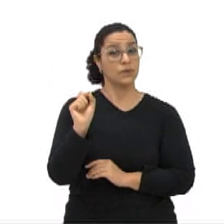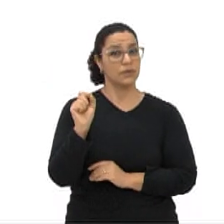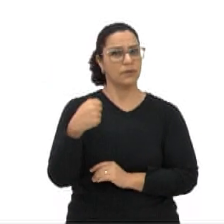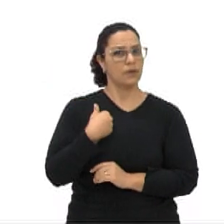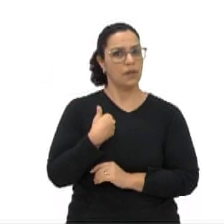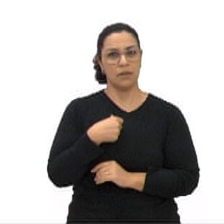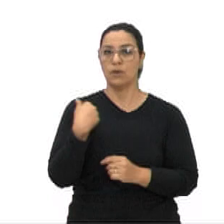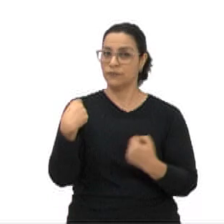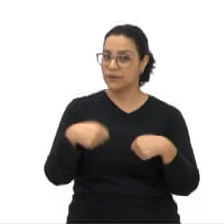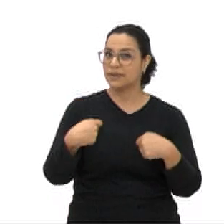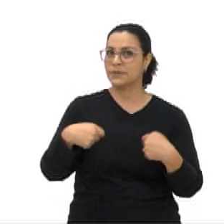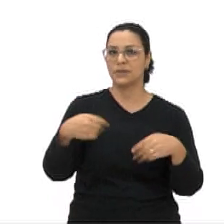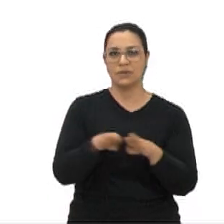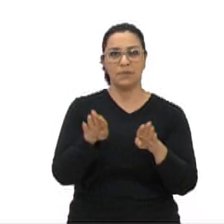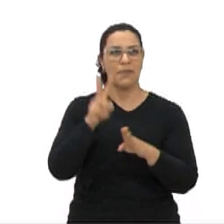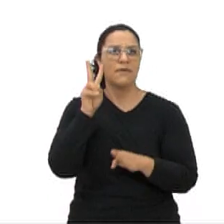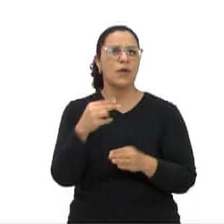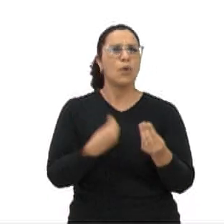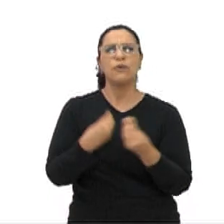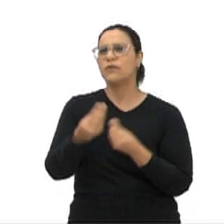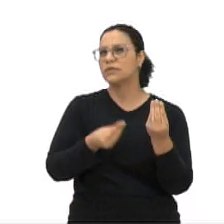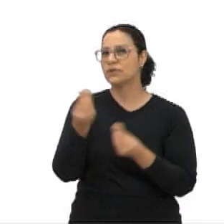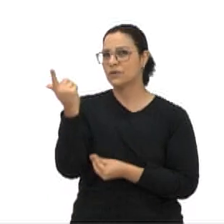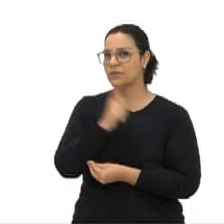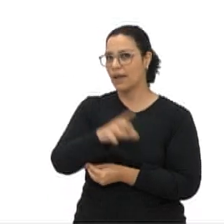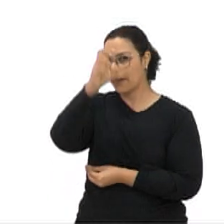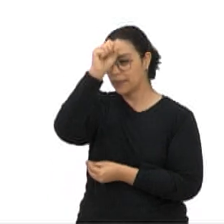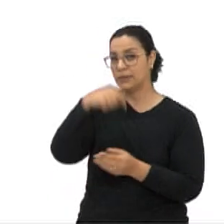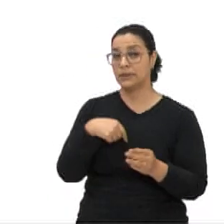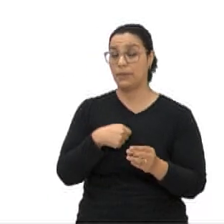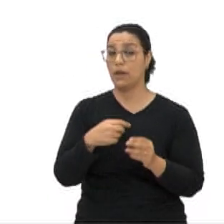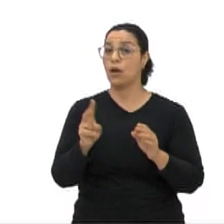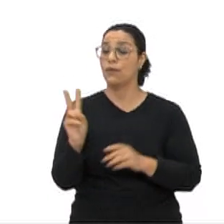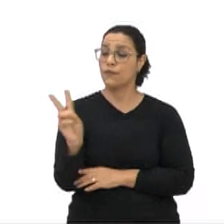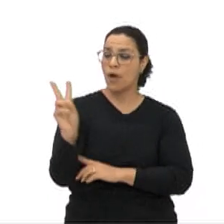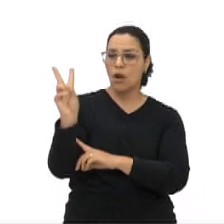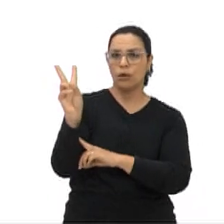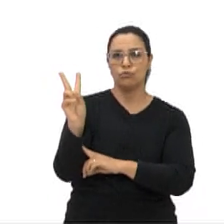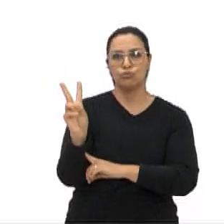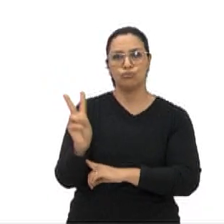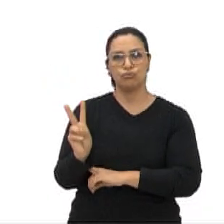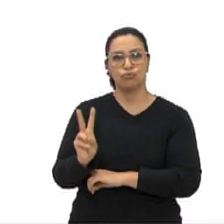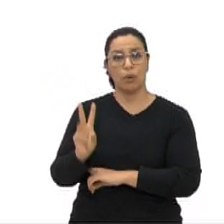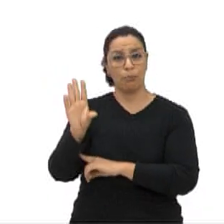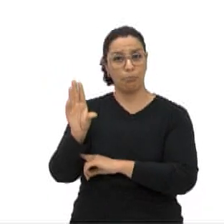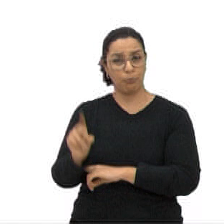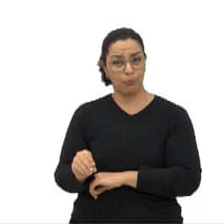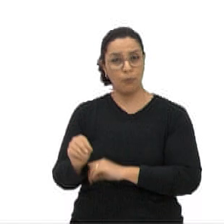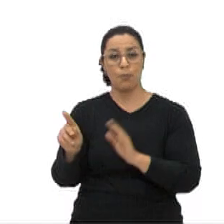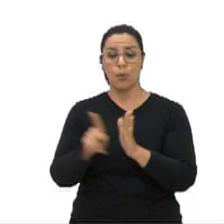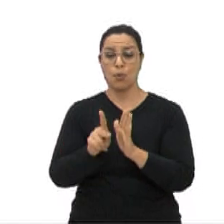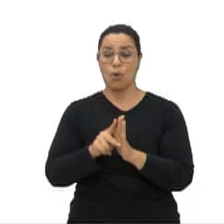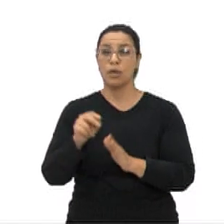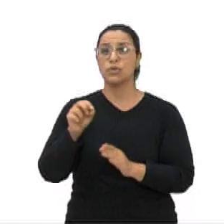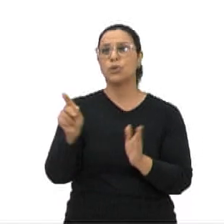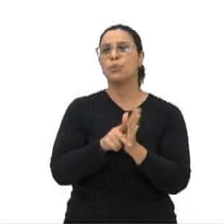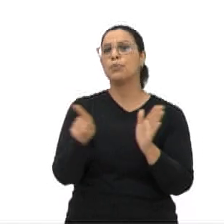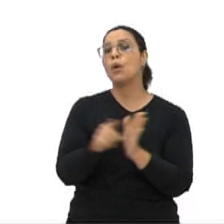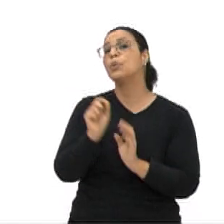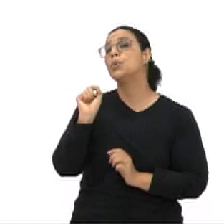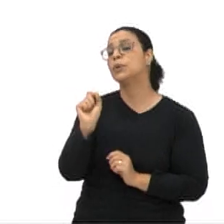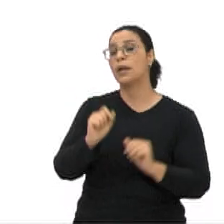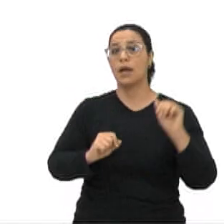a gente não pode deixar de ver como é que está o aprendizado aqui. A desvalorização do gênero natureza morta reflete-se na sua